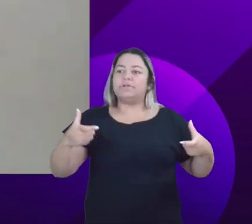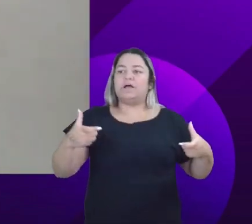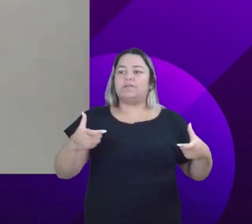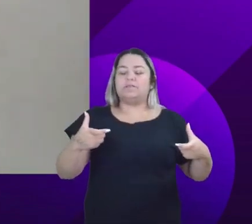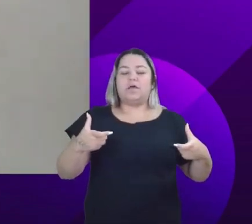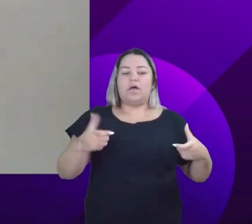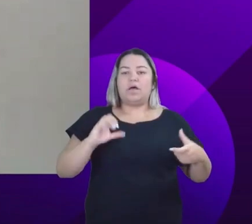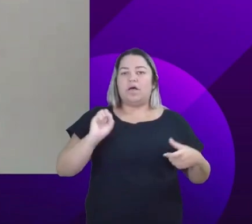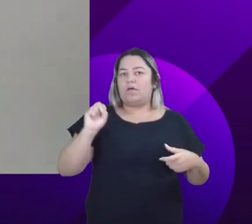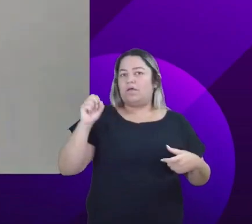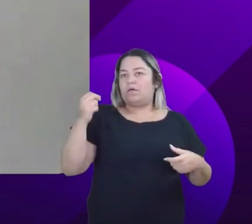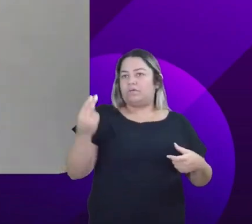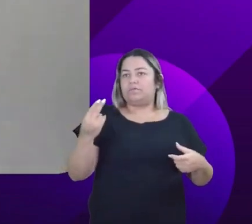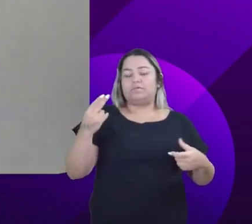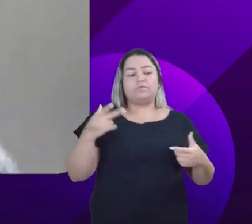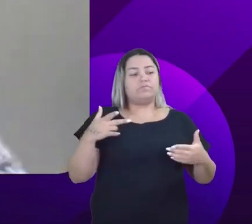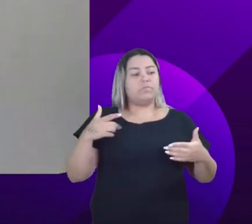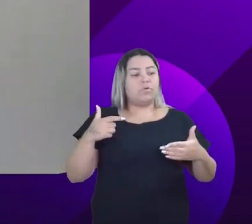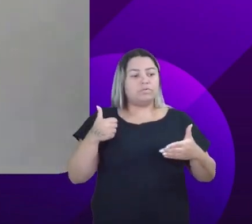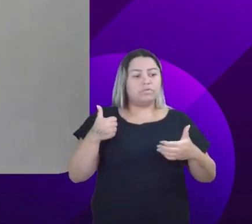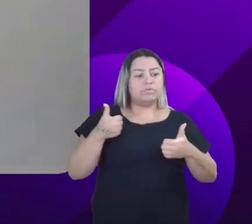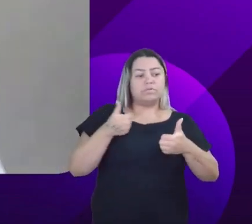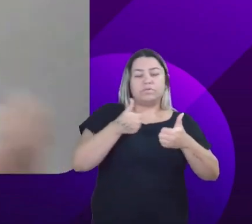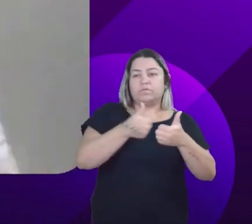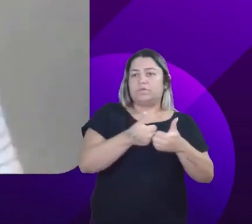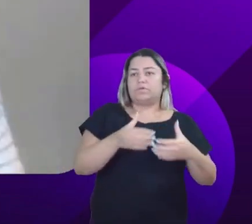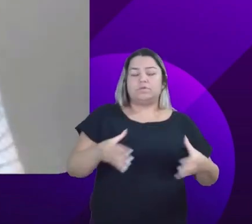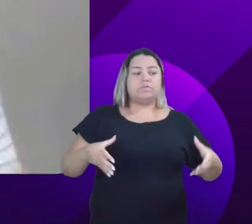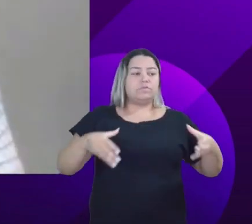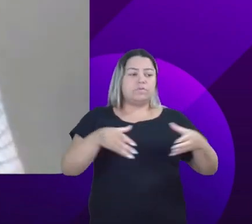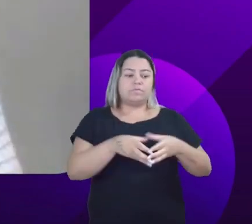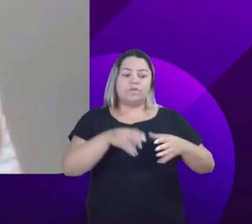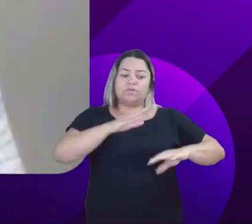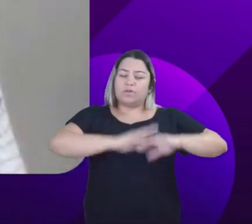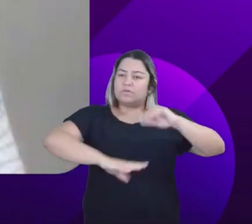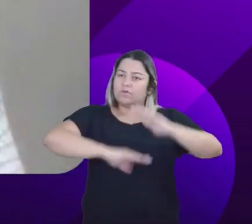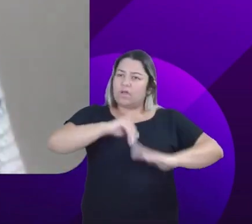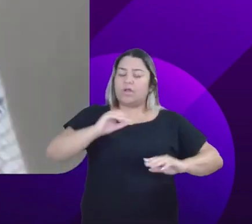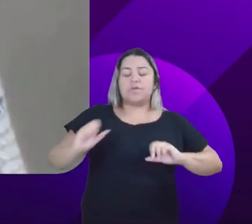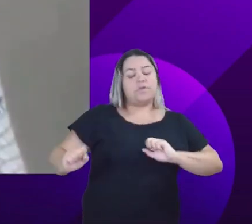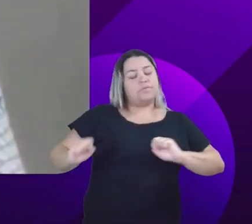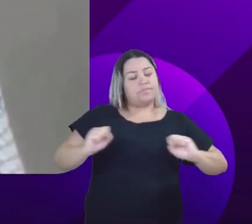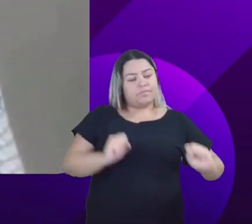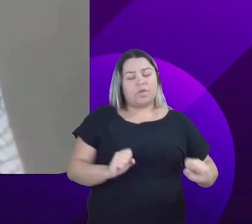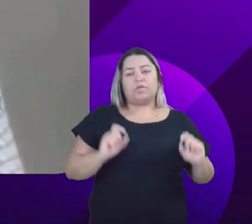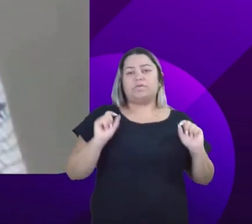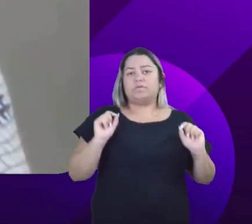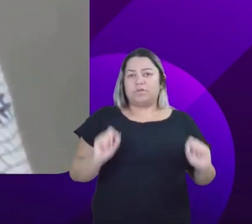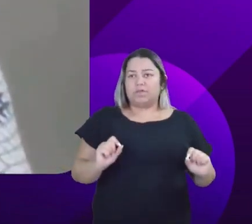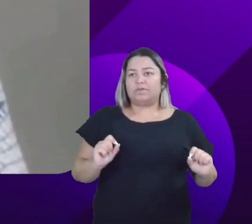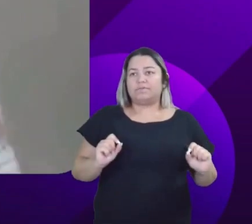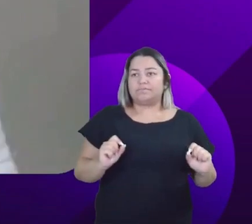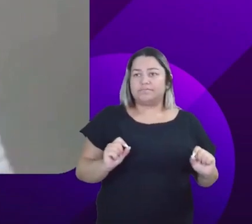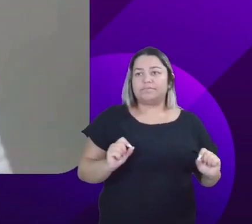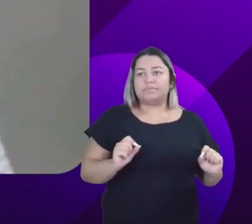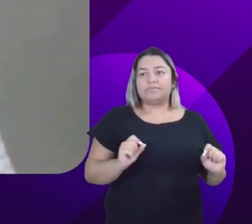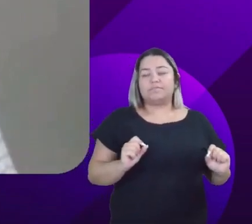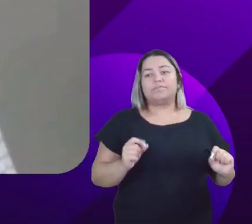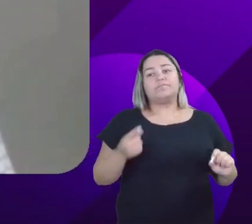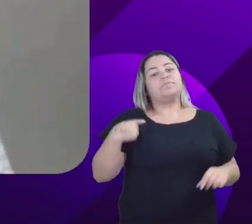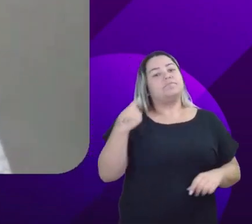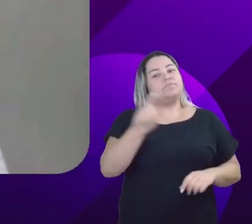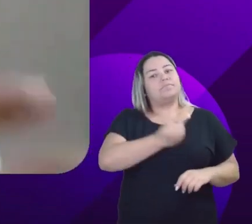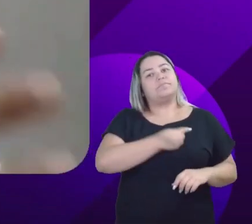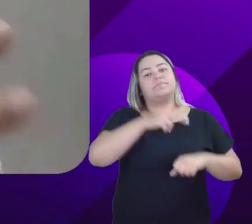de uma maneira segmentada, um conjunto de ações que possam, a partir das